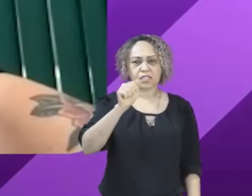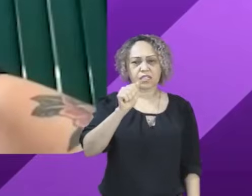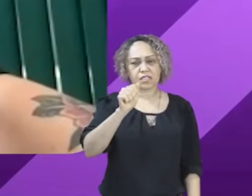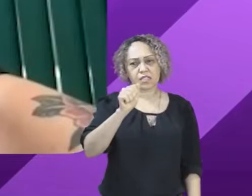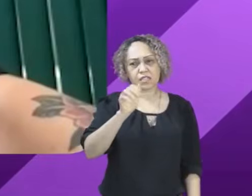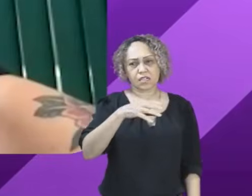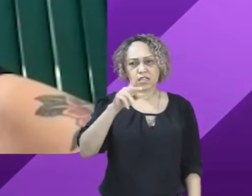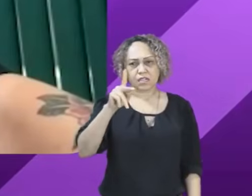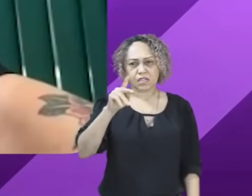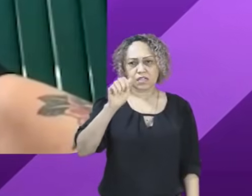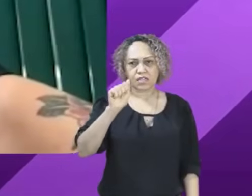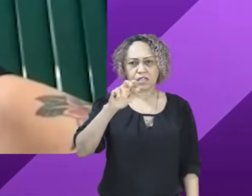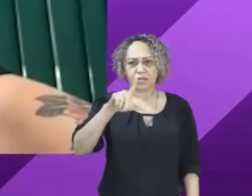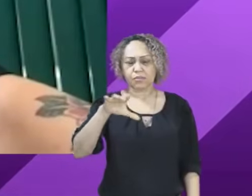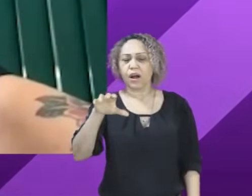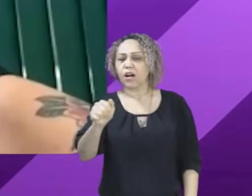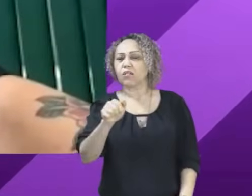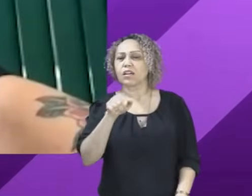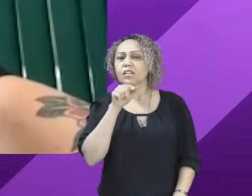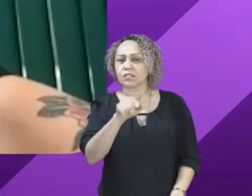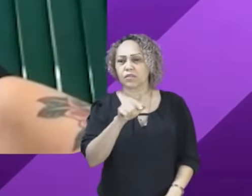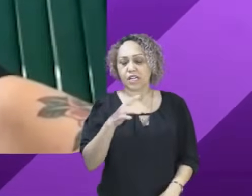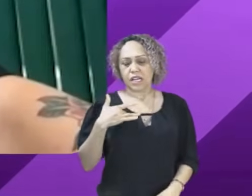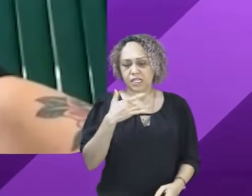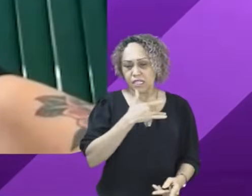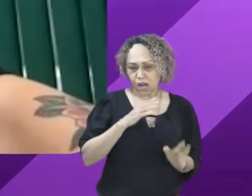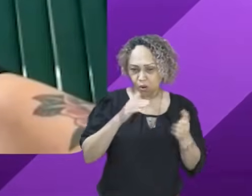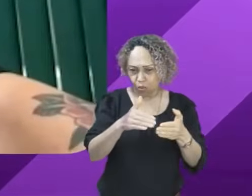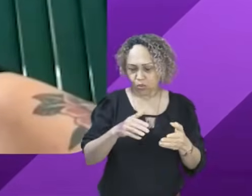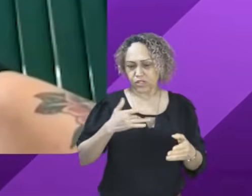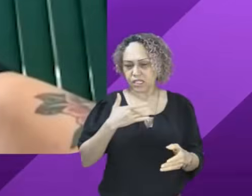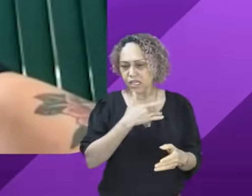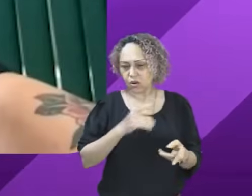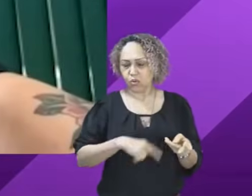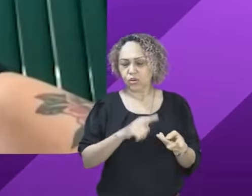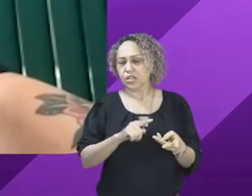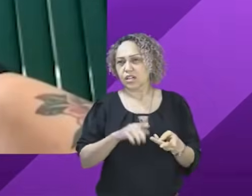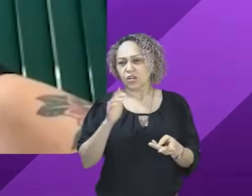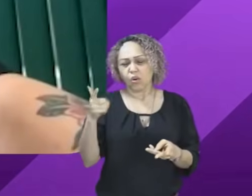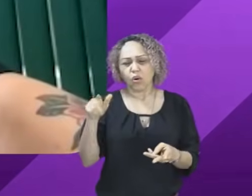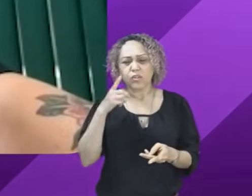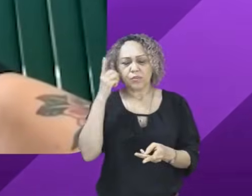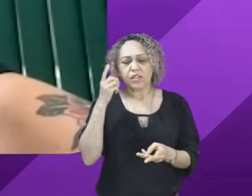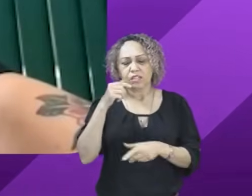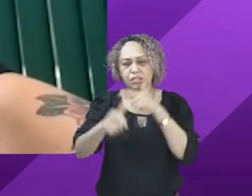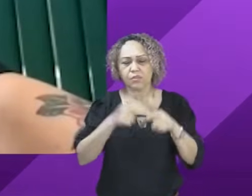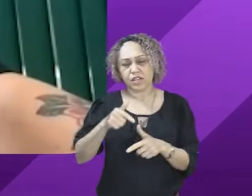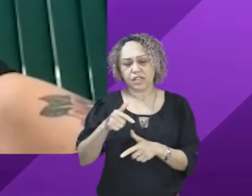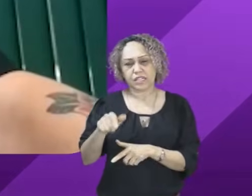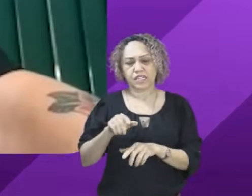era a educação. Já trabalhei para outros deputados que a principal bandeira dele era as pessoas em situação